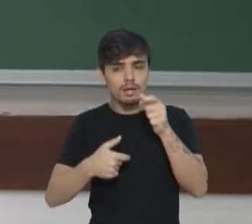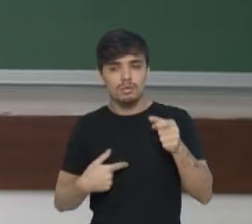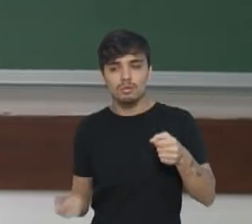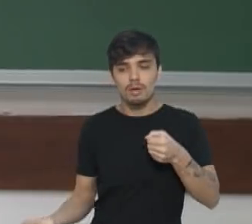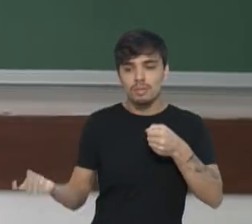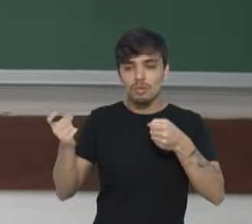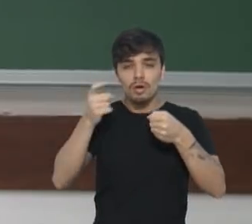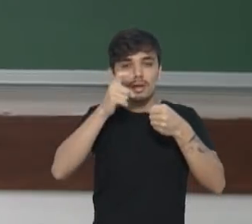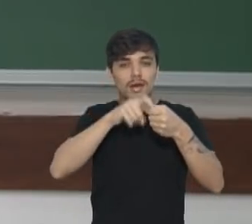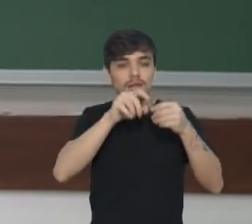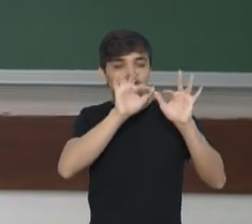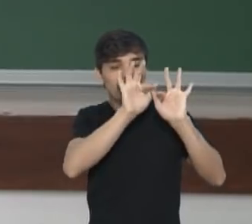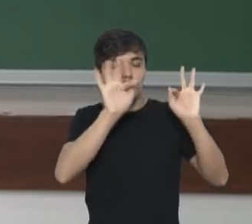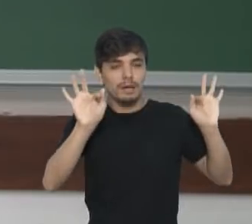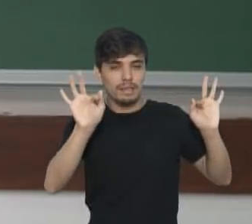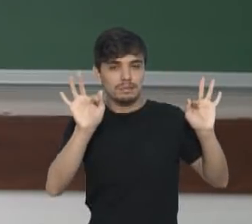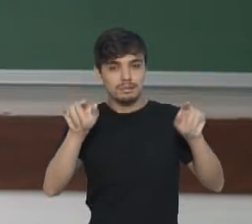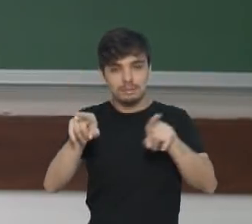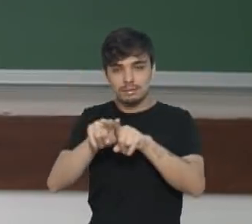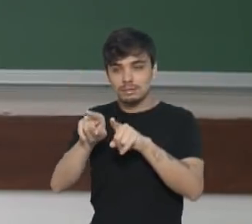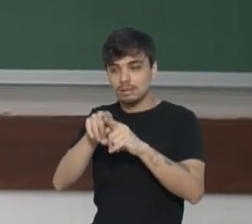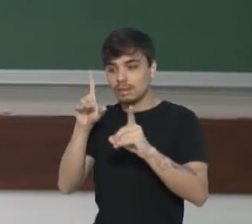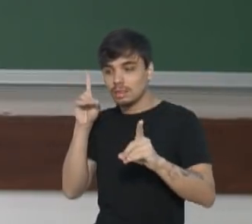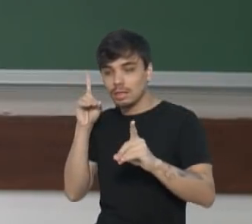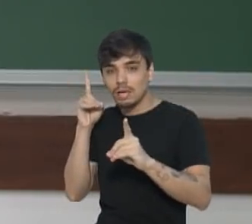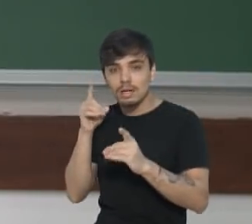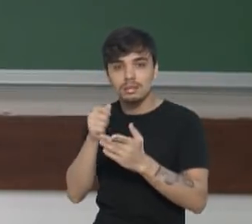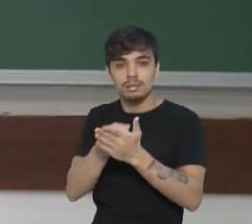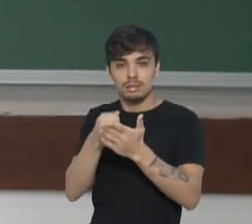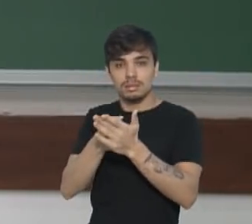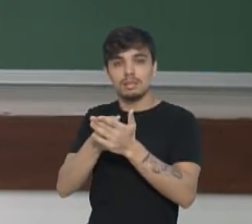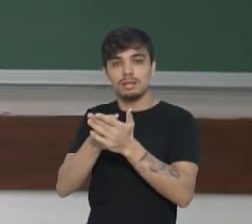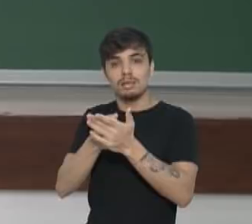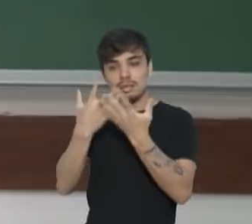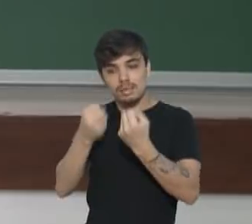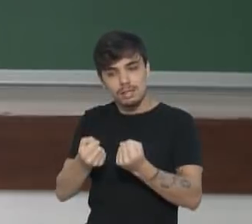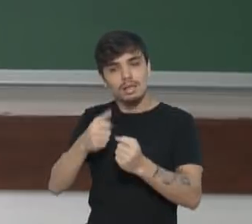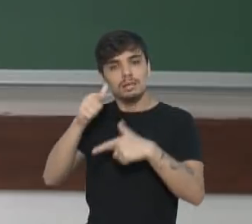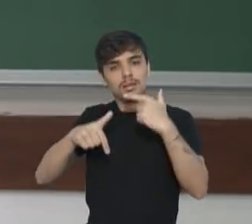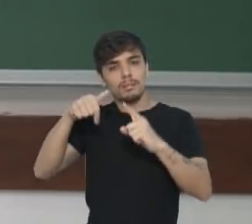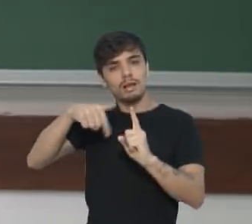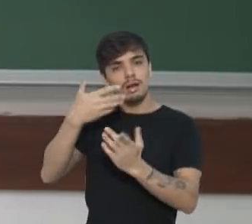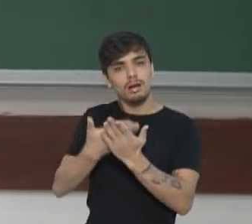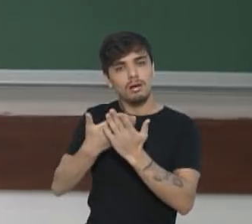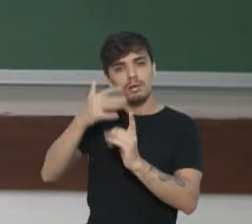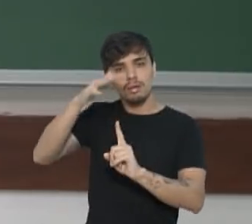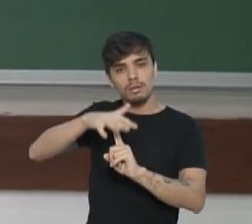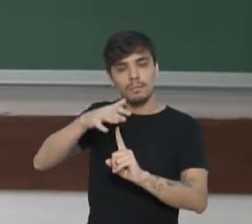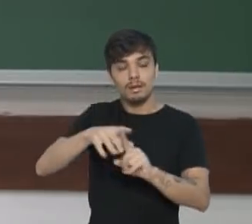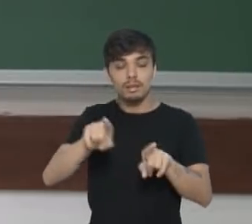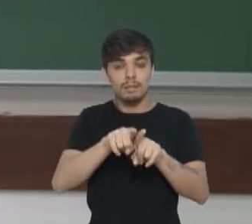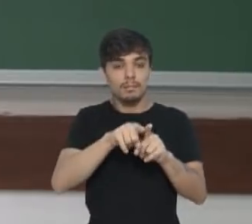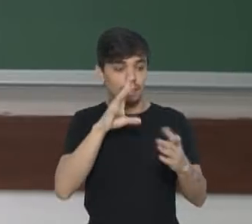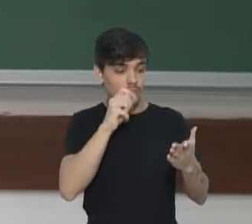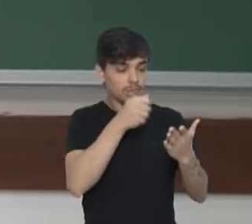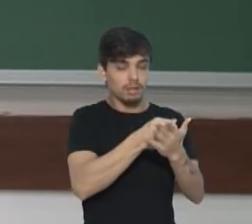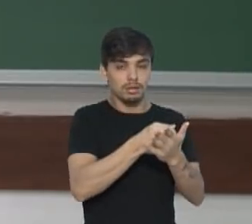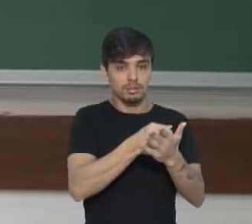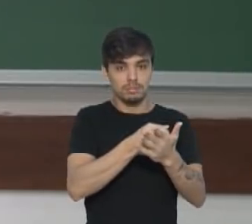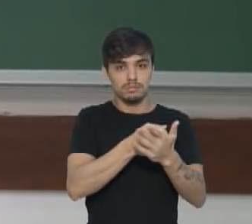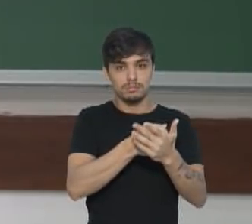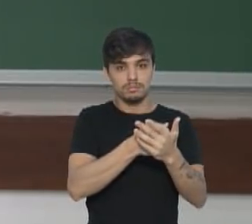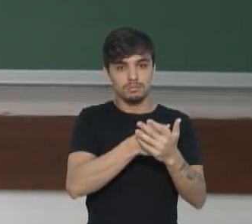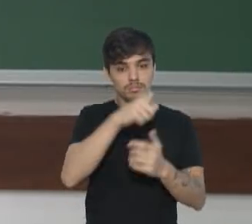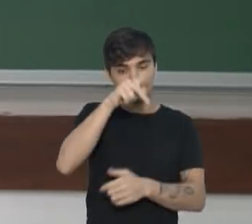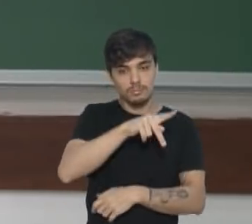frase. Ao mesmo tempo, estou retornando à decisão de participar do Aula Paraná. Estou retornando ao momento que decidi ser professor, ao cursar